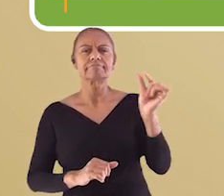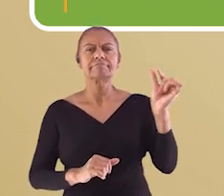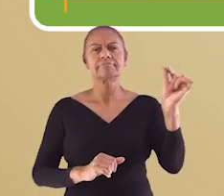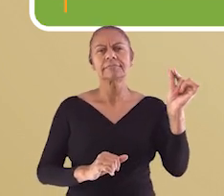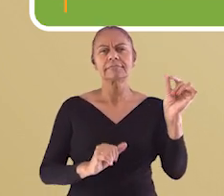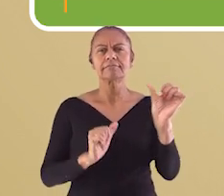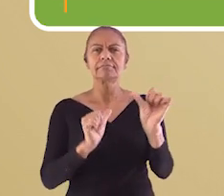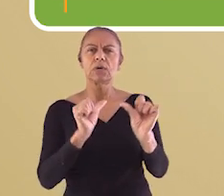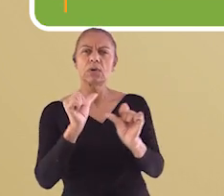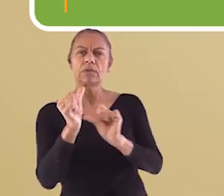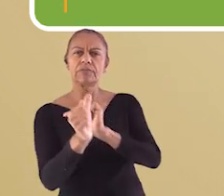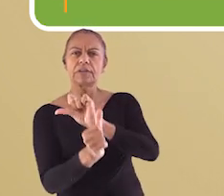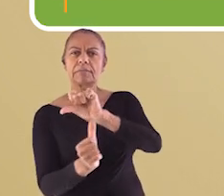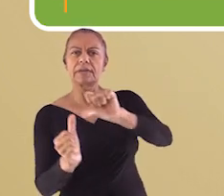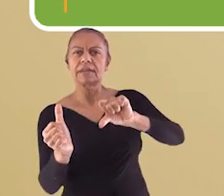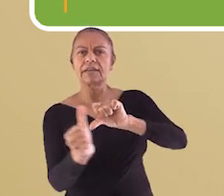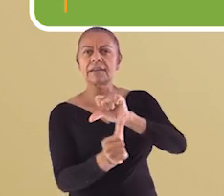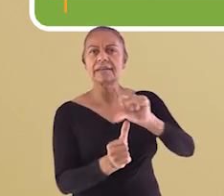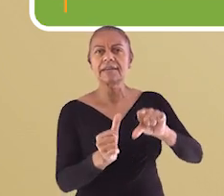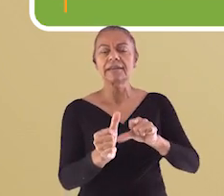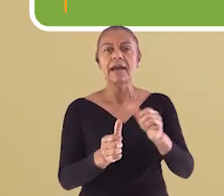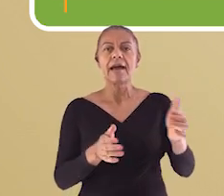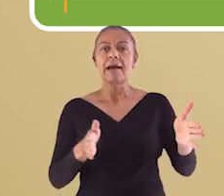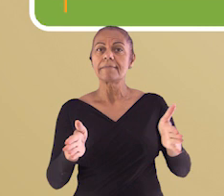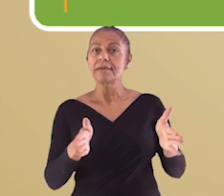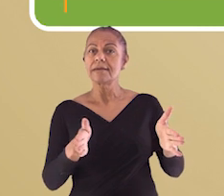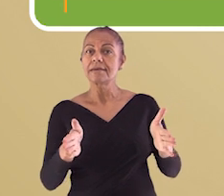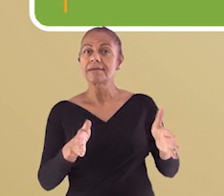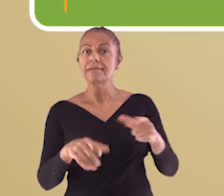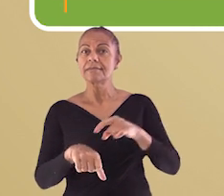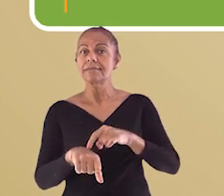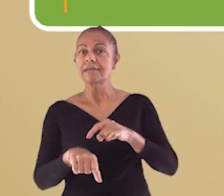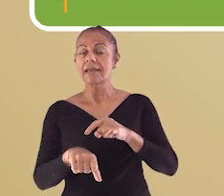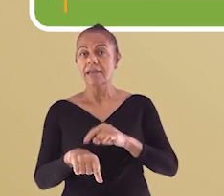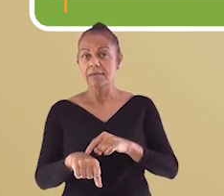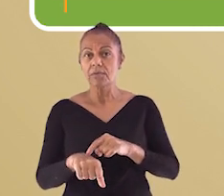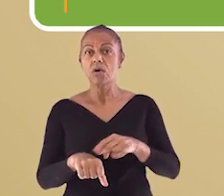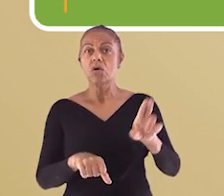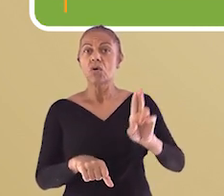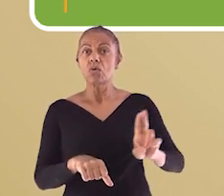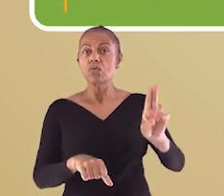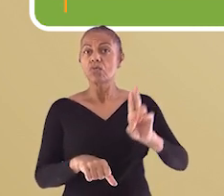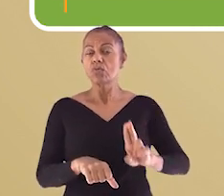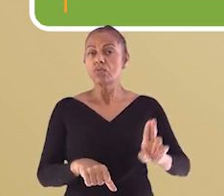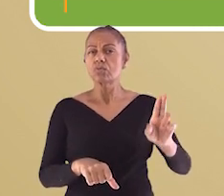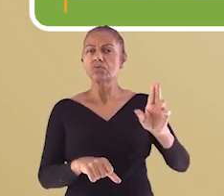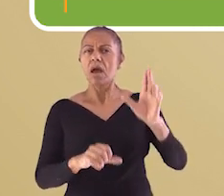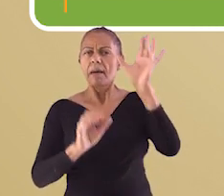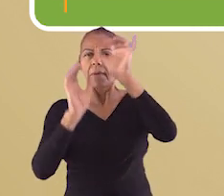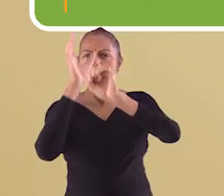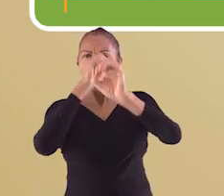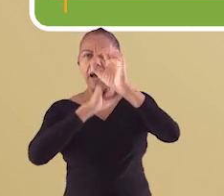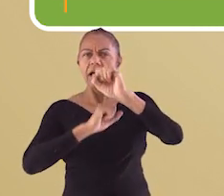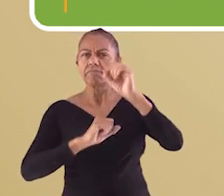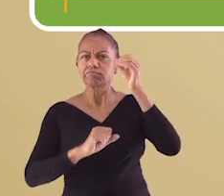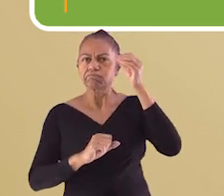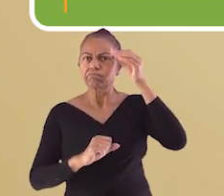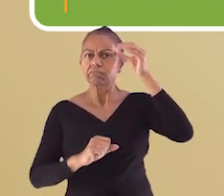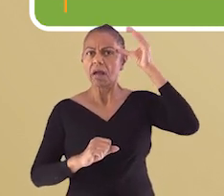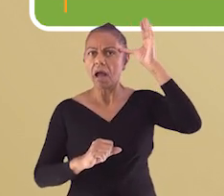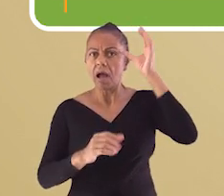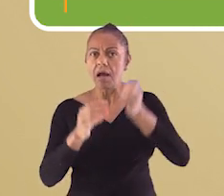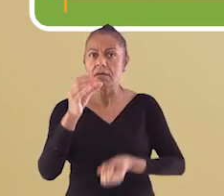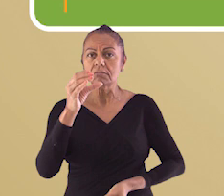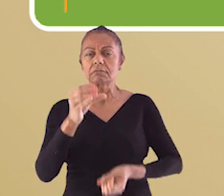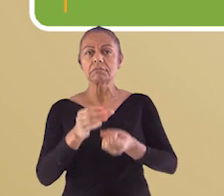Lua e da Terra a períodos de tempo regulares e ao uso desse conhecimento para a construção de calendários